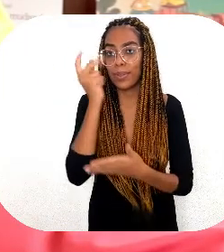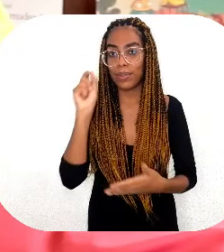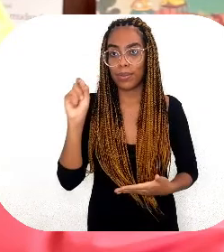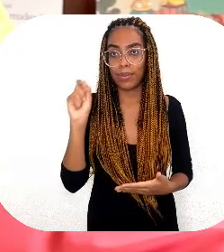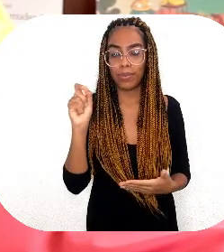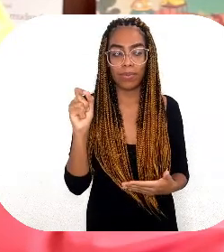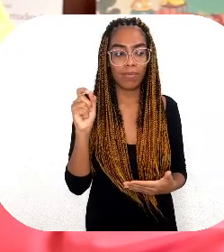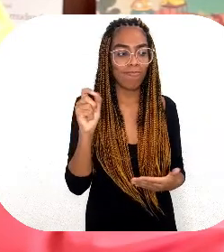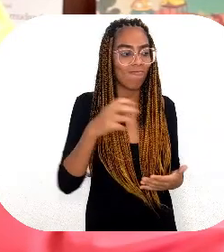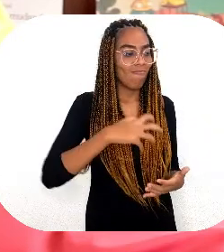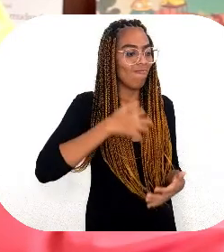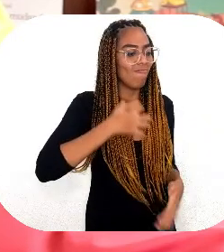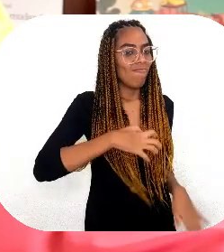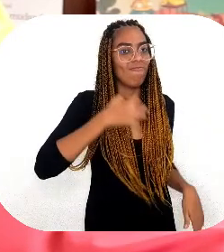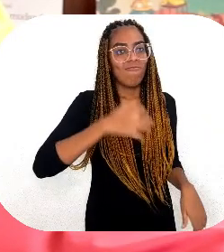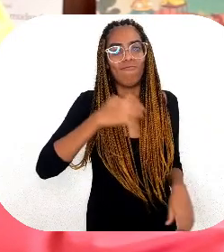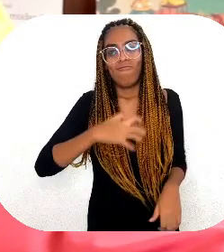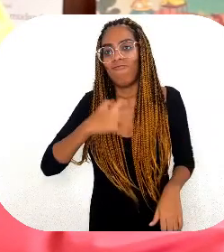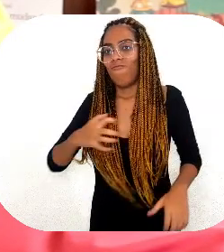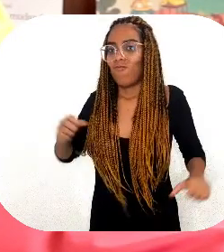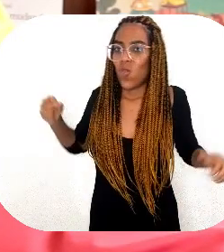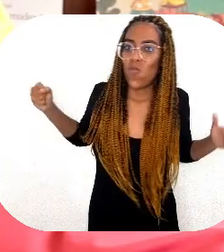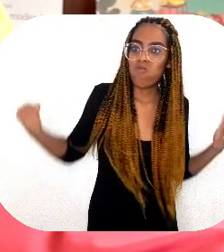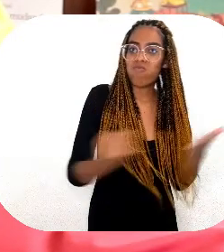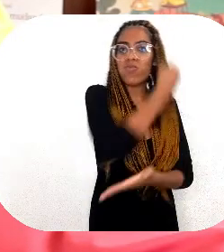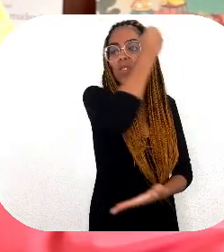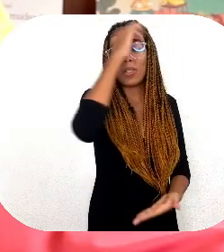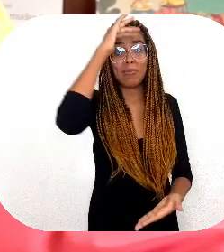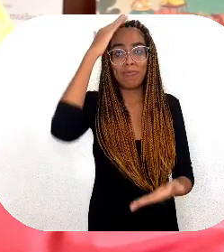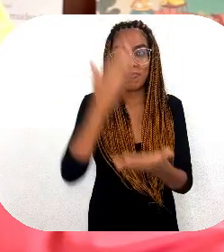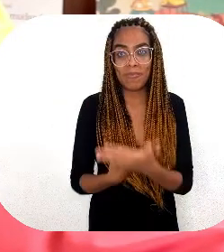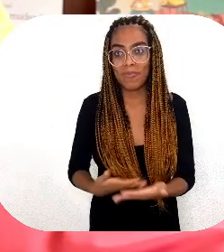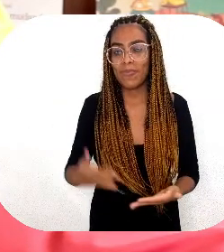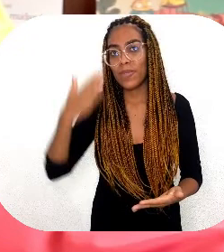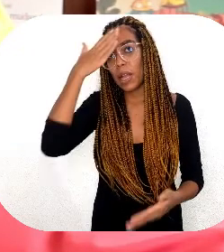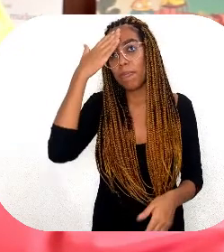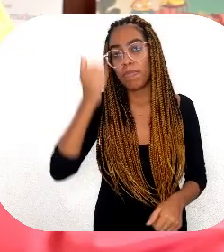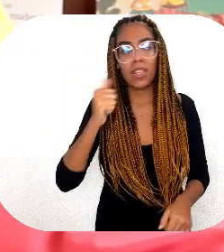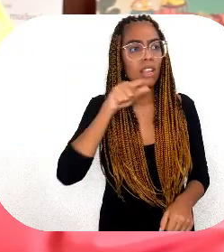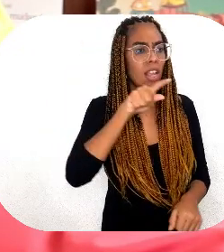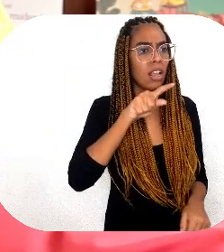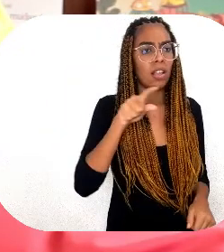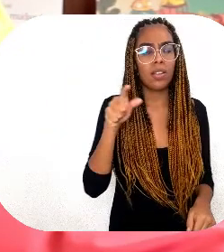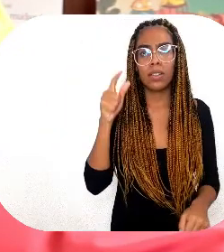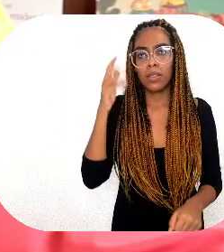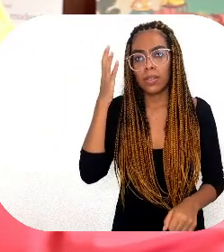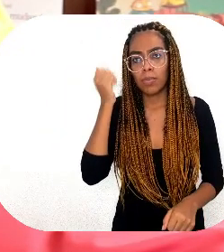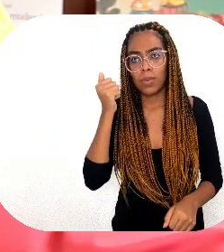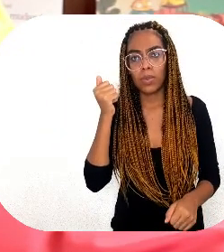vazia. E aí vocês já sabem o que aconteceu. maldito rato,